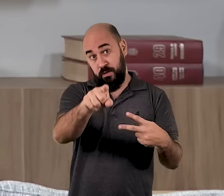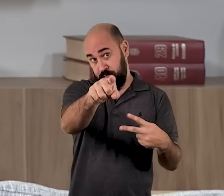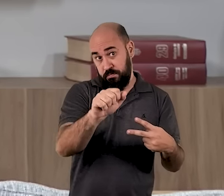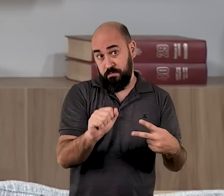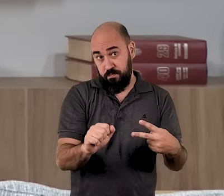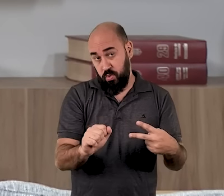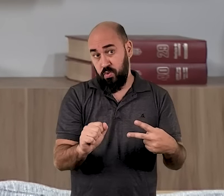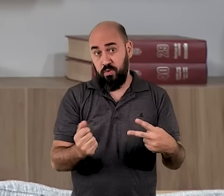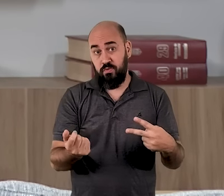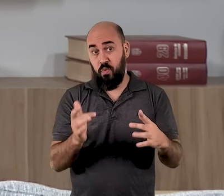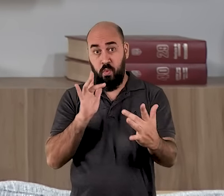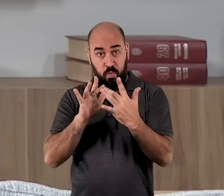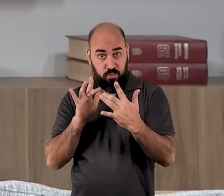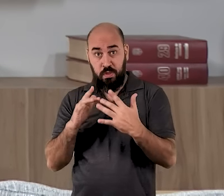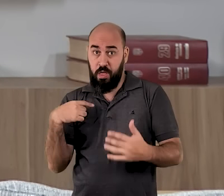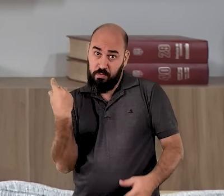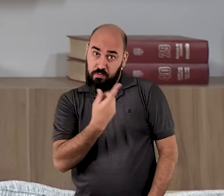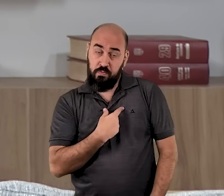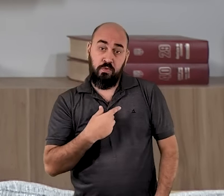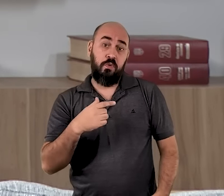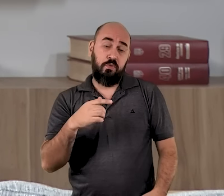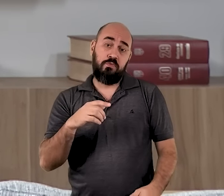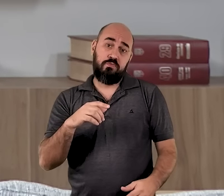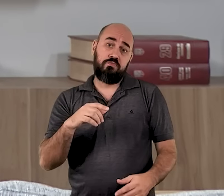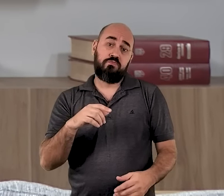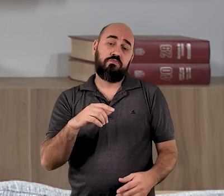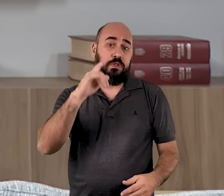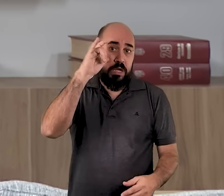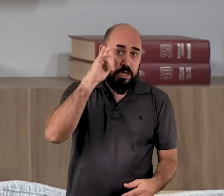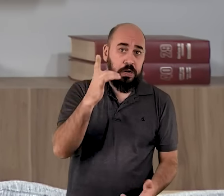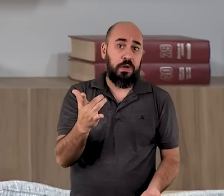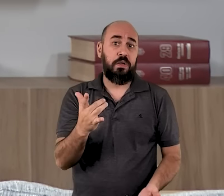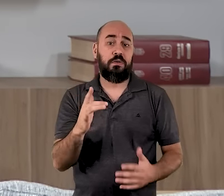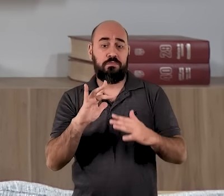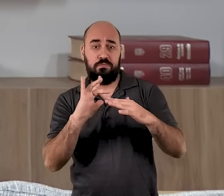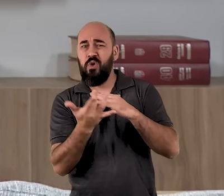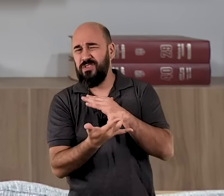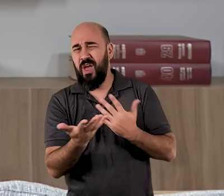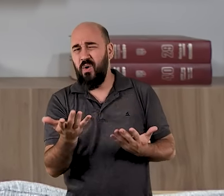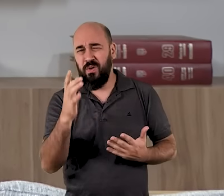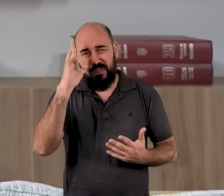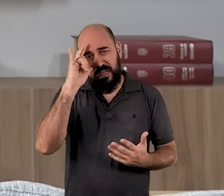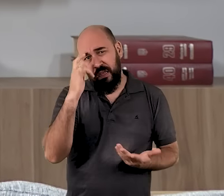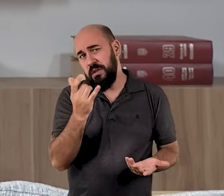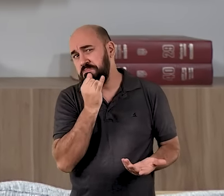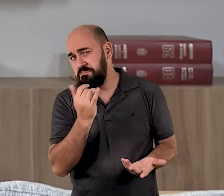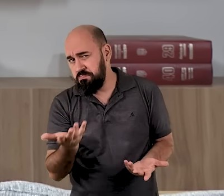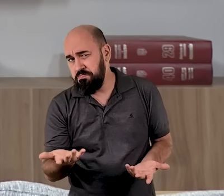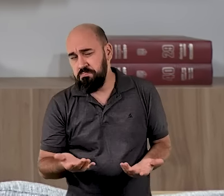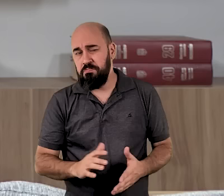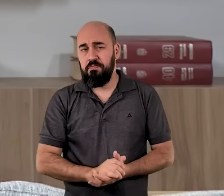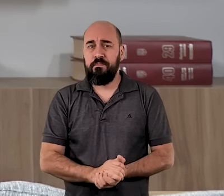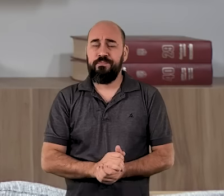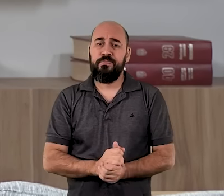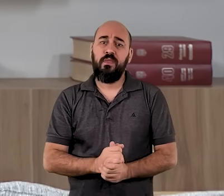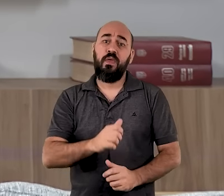você pode ter contato conosco também através das nossas redes sociais. Pode ser através do Instagram, por exemplo,